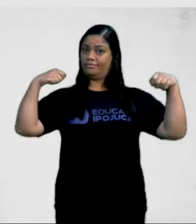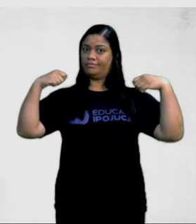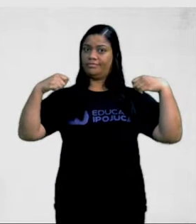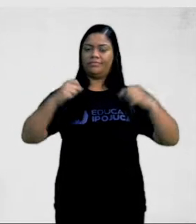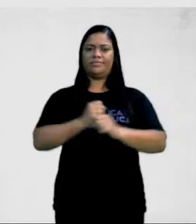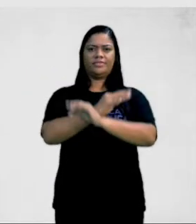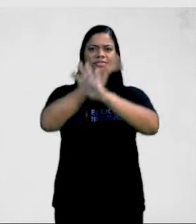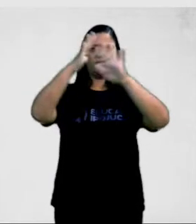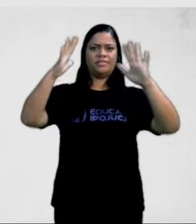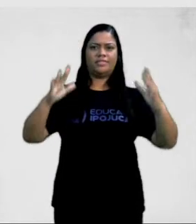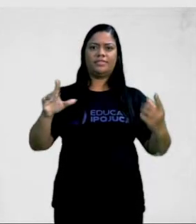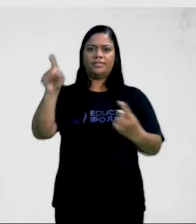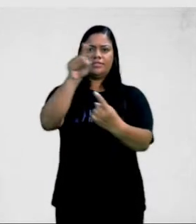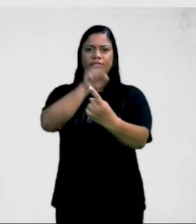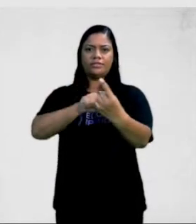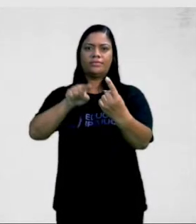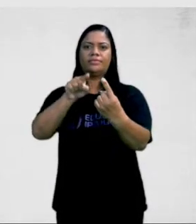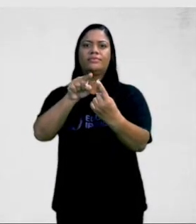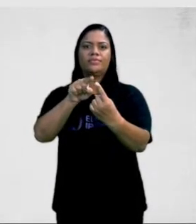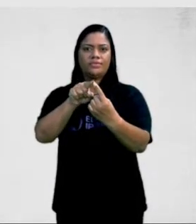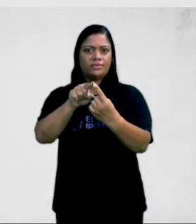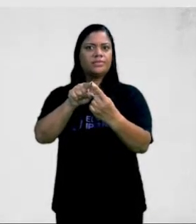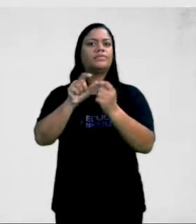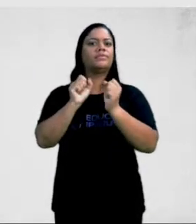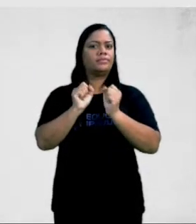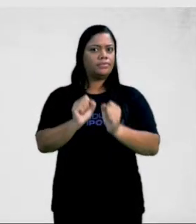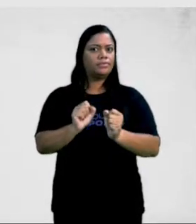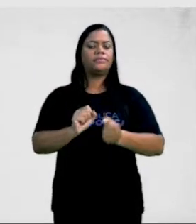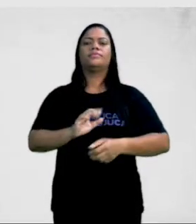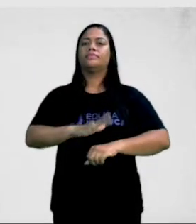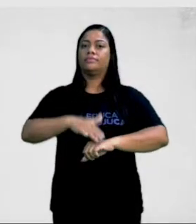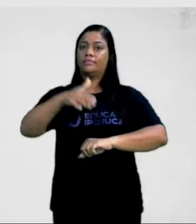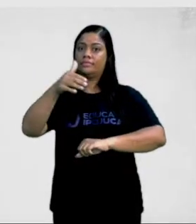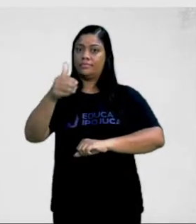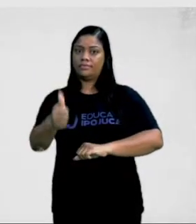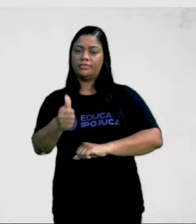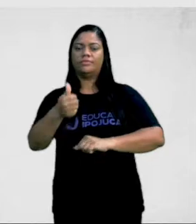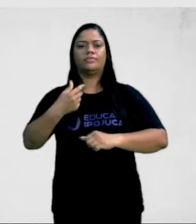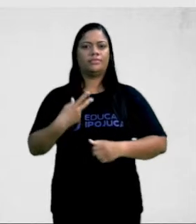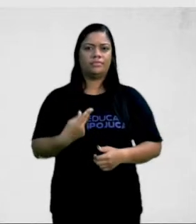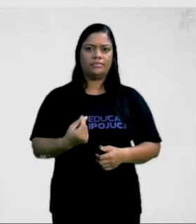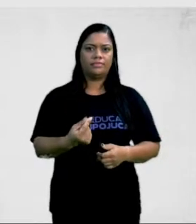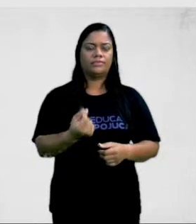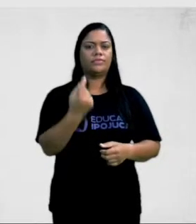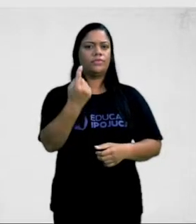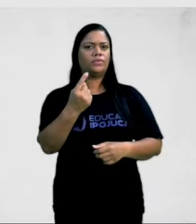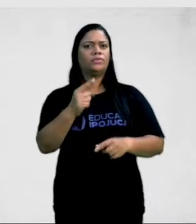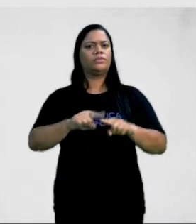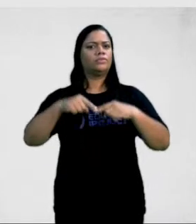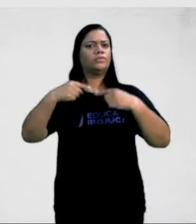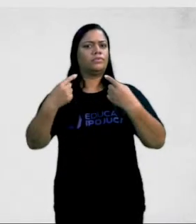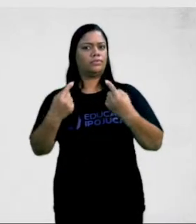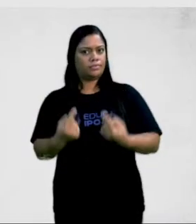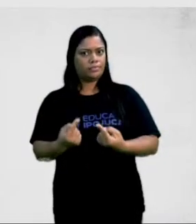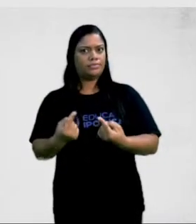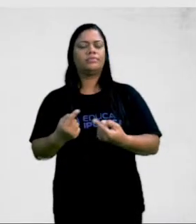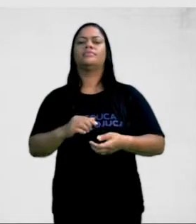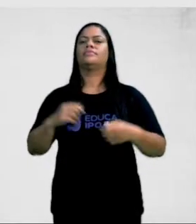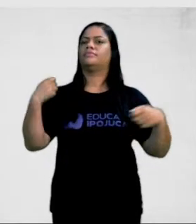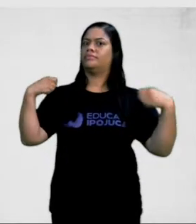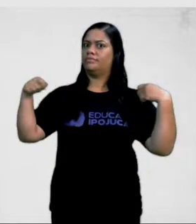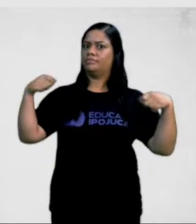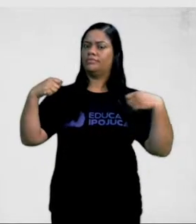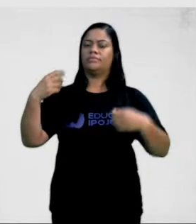claro, um objetivo específico, né? Que pode ser pela melhoria e a manutenção de um ou mais componentes da aptidão física.